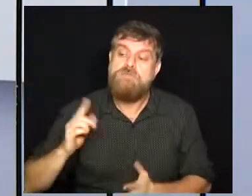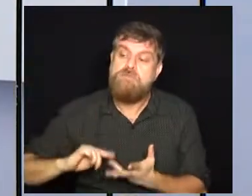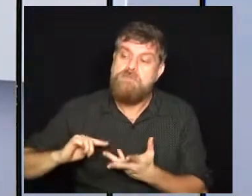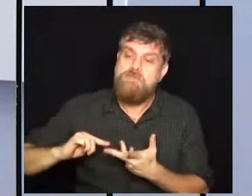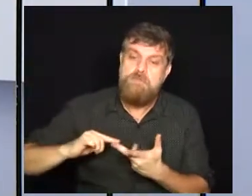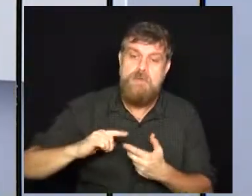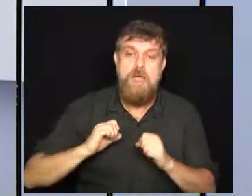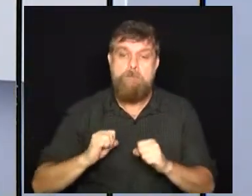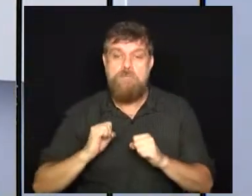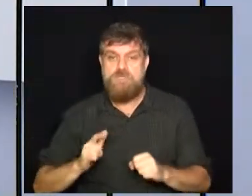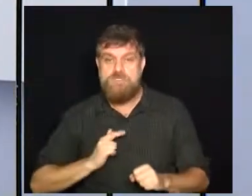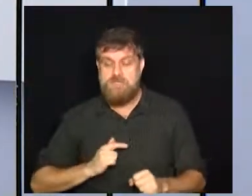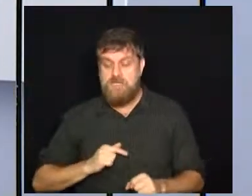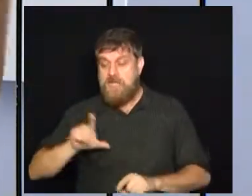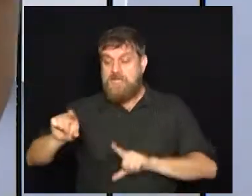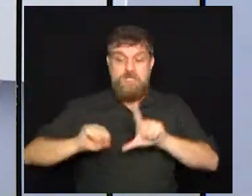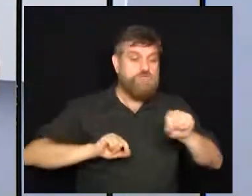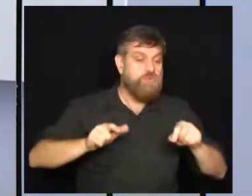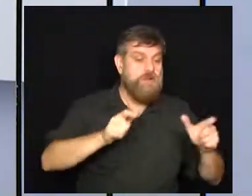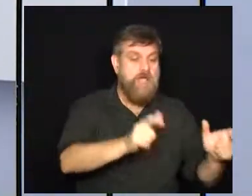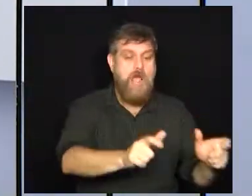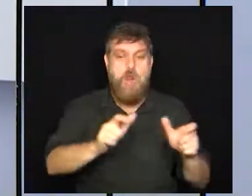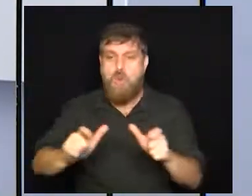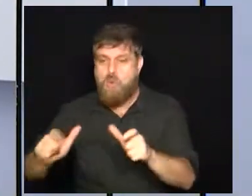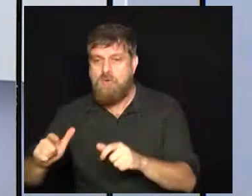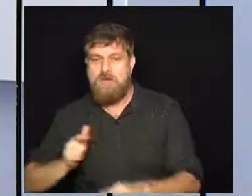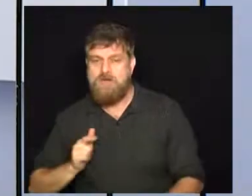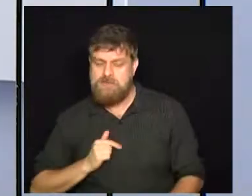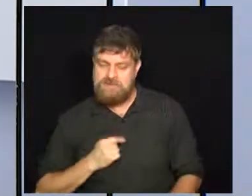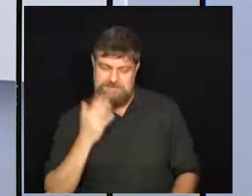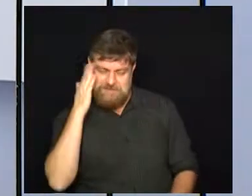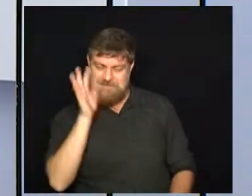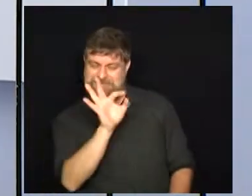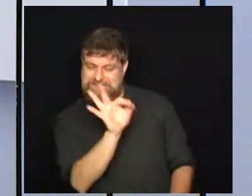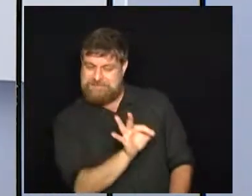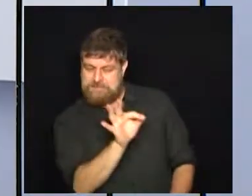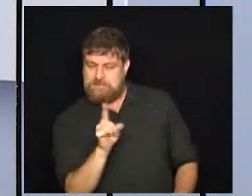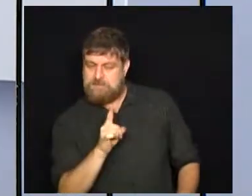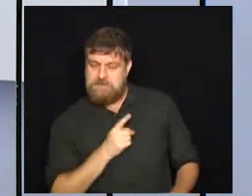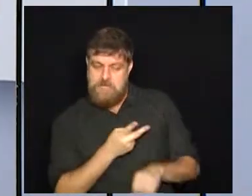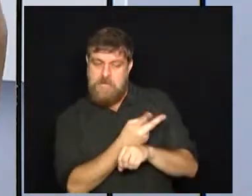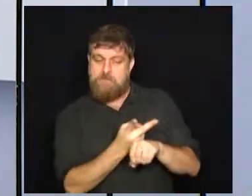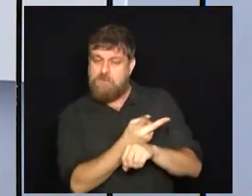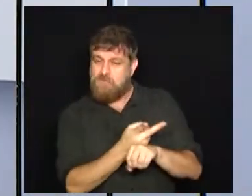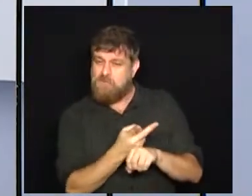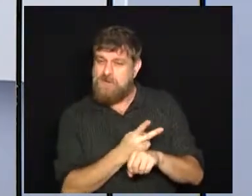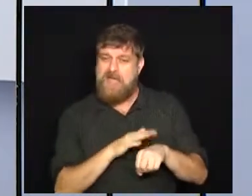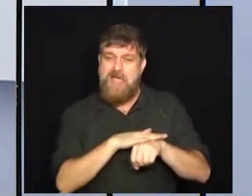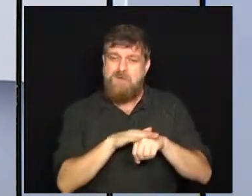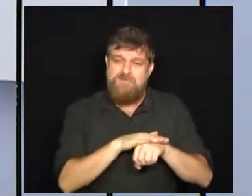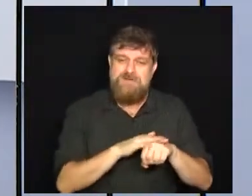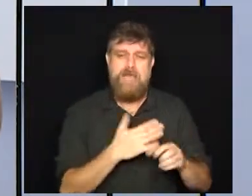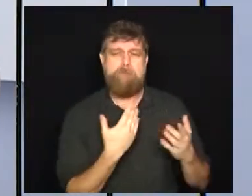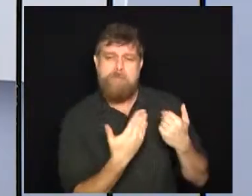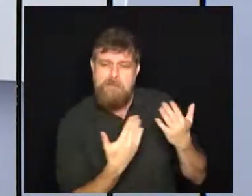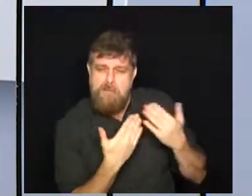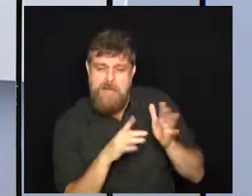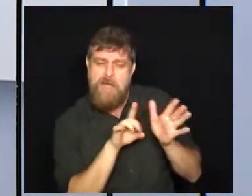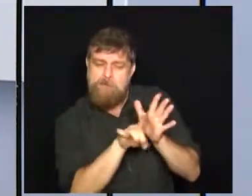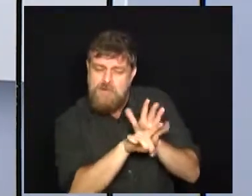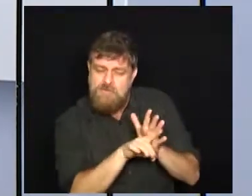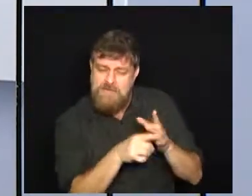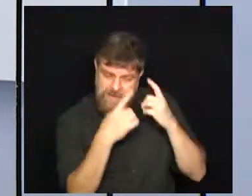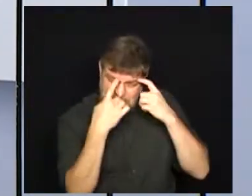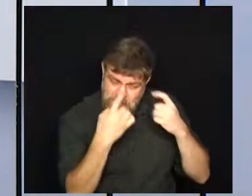enfim, poderia escolher alguns locais a partir de índices, né, para fazer busca ativa e conversar com as mulheres, está sofrendo